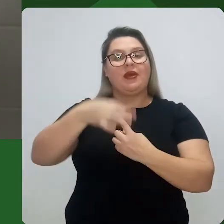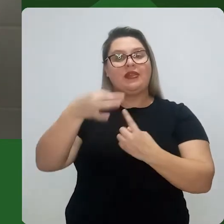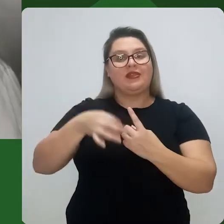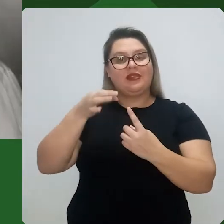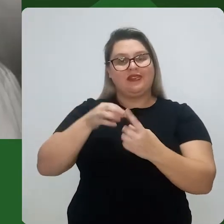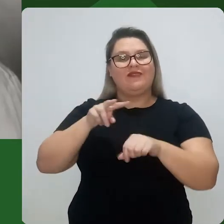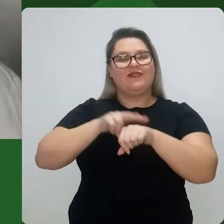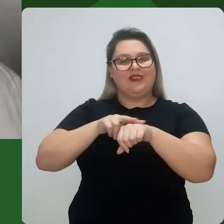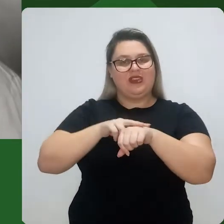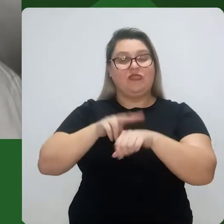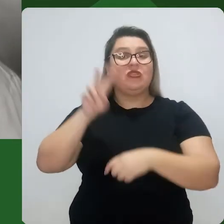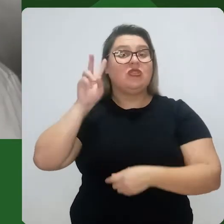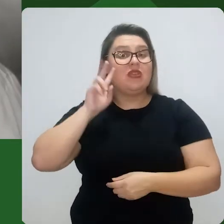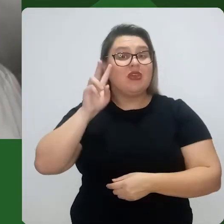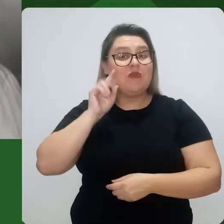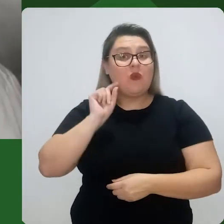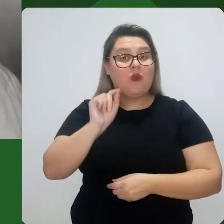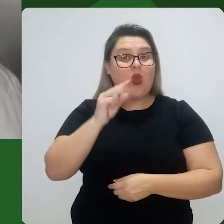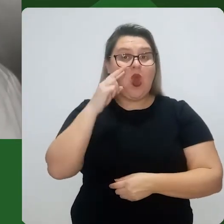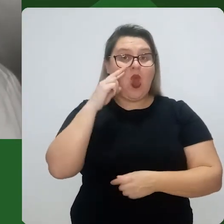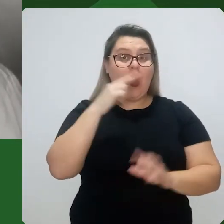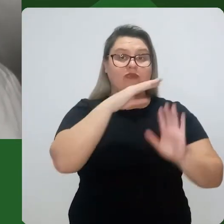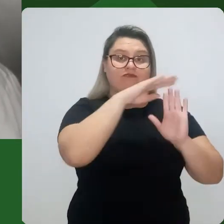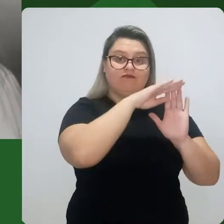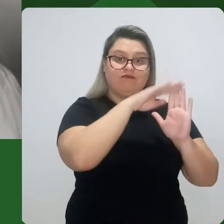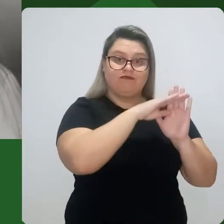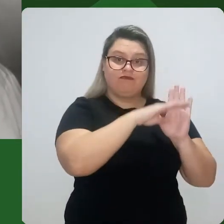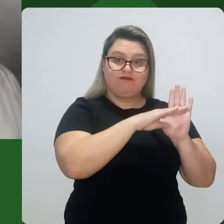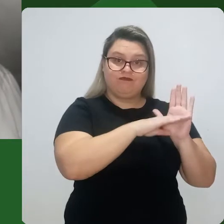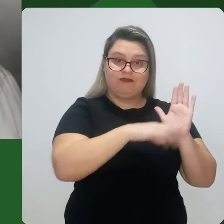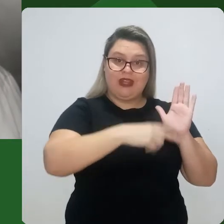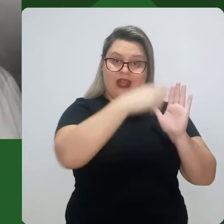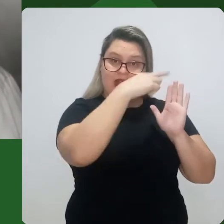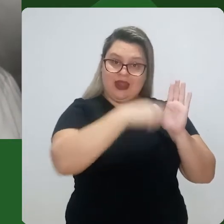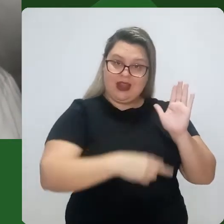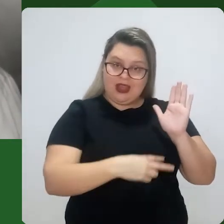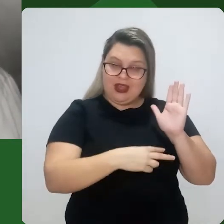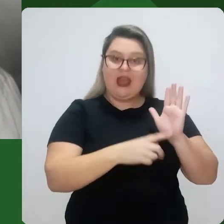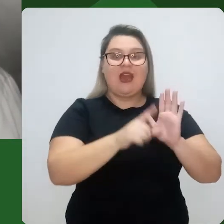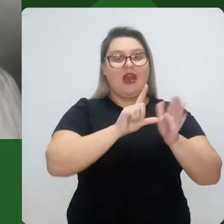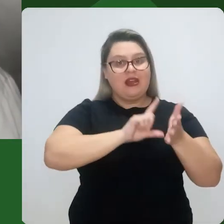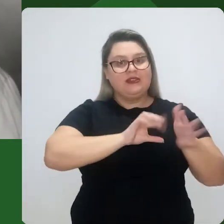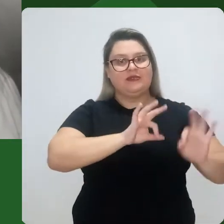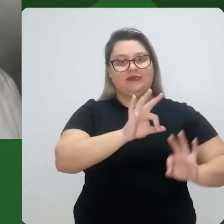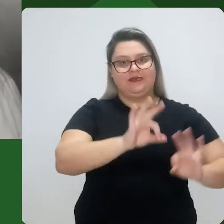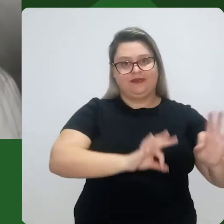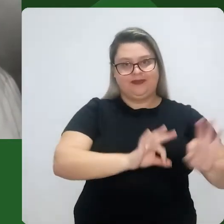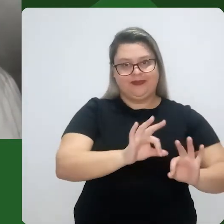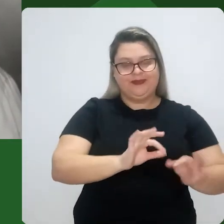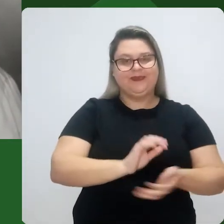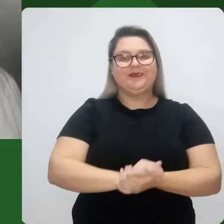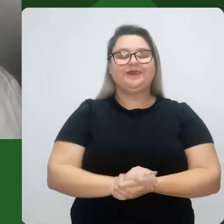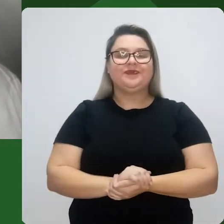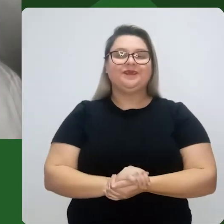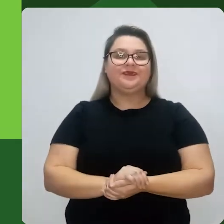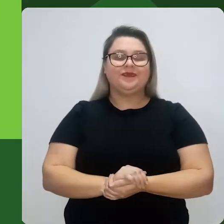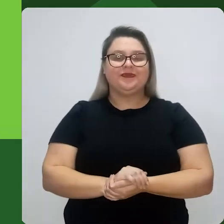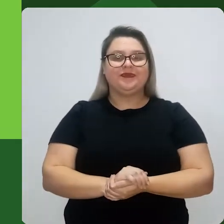verde. Lembrem-se de ler a ficha técnica antes de iniciar a preparação.